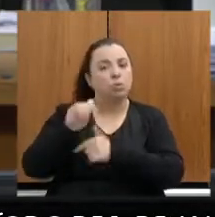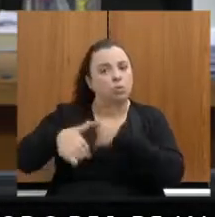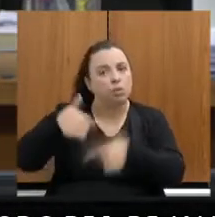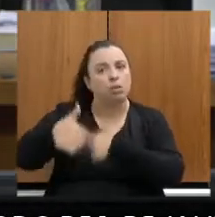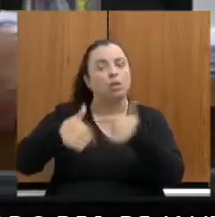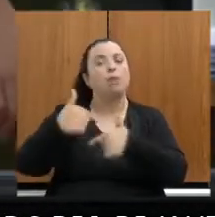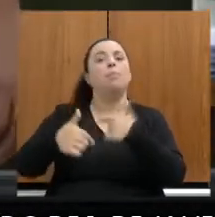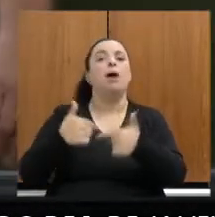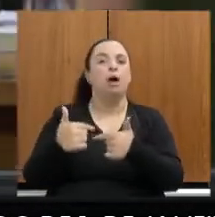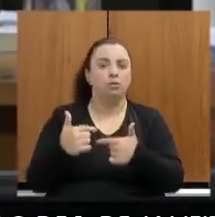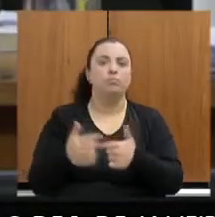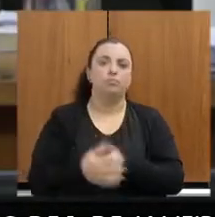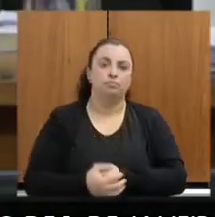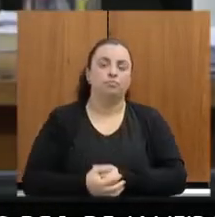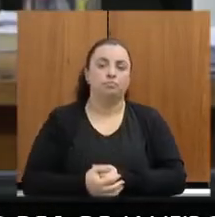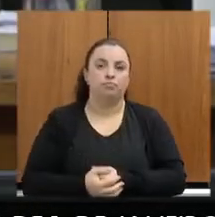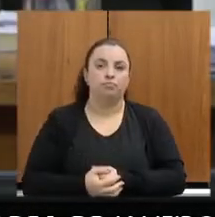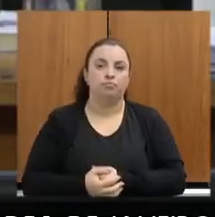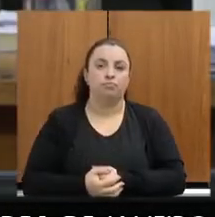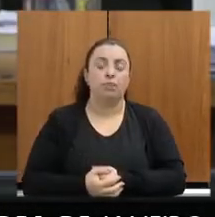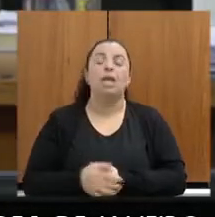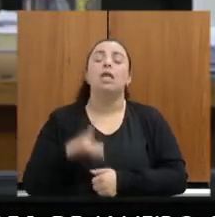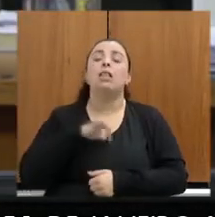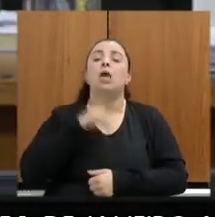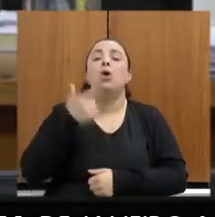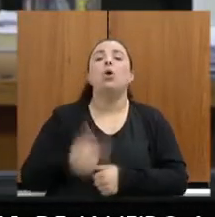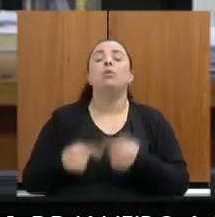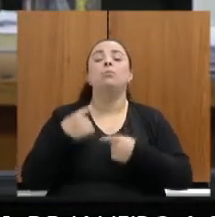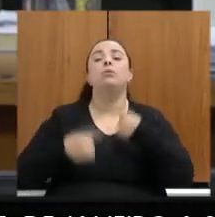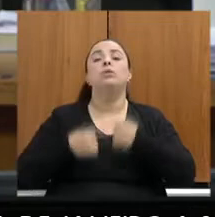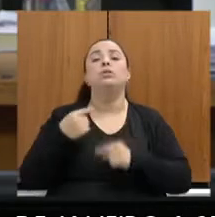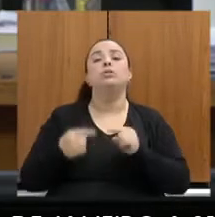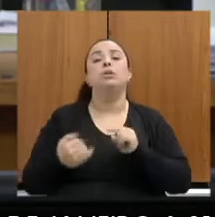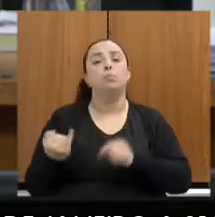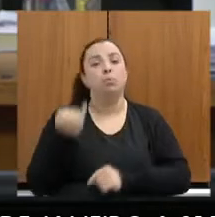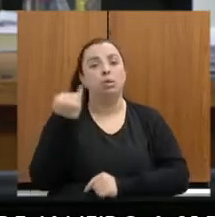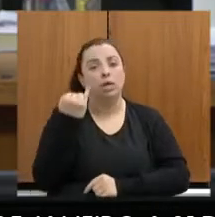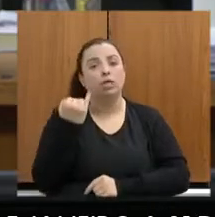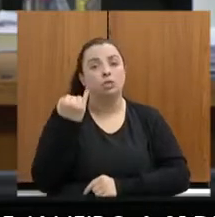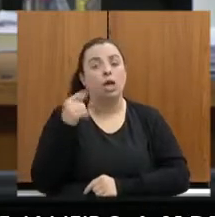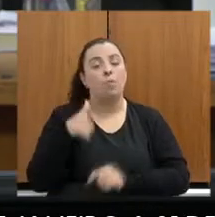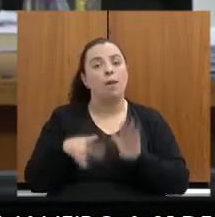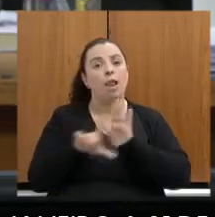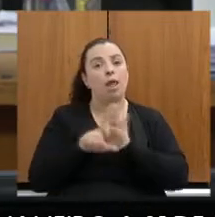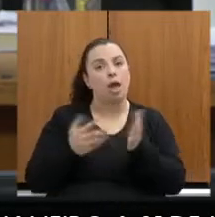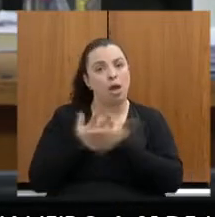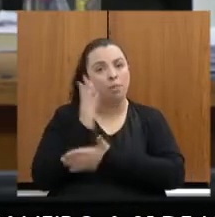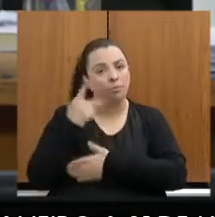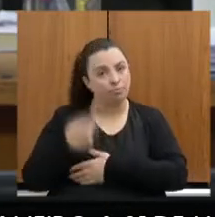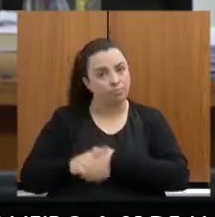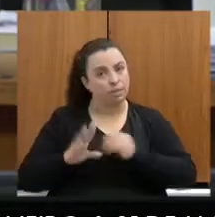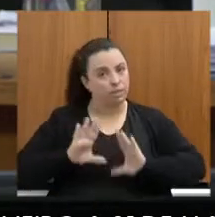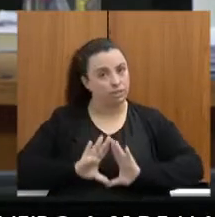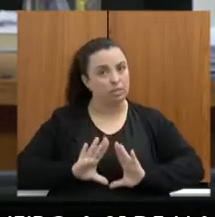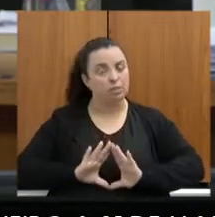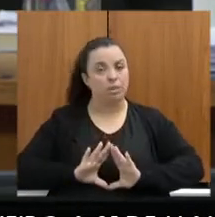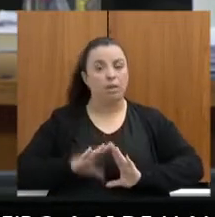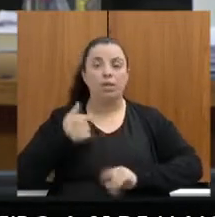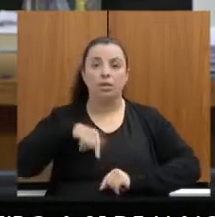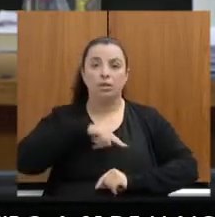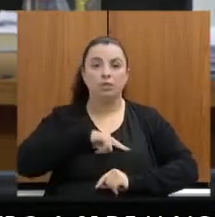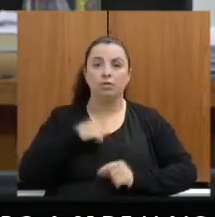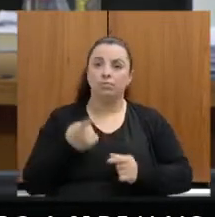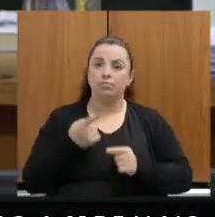política importante que foi até uma lei aprovada a beleza ativa e nós